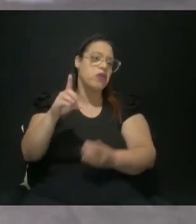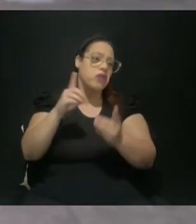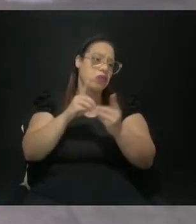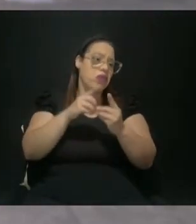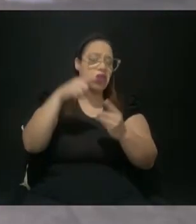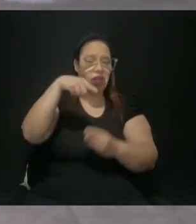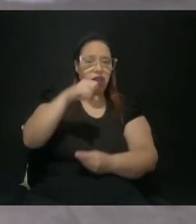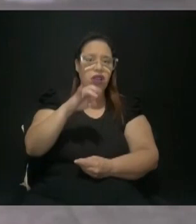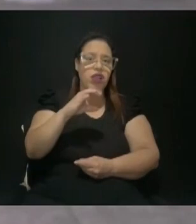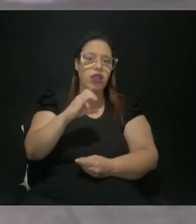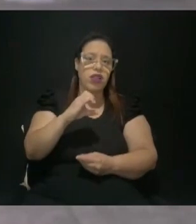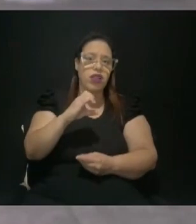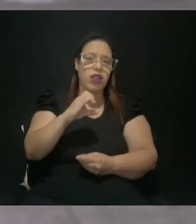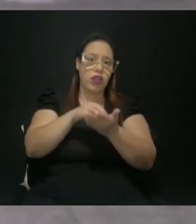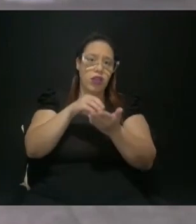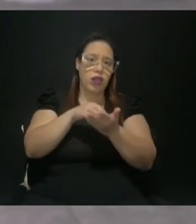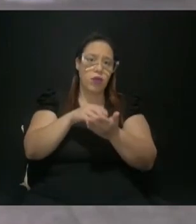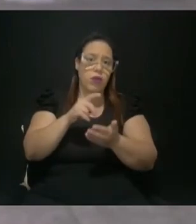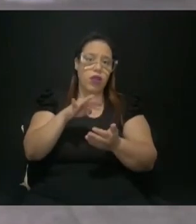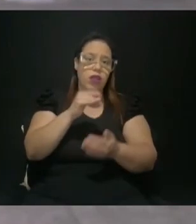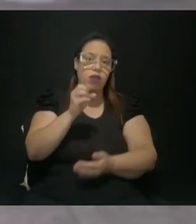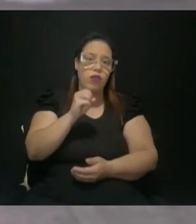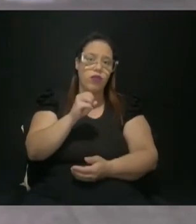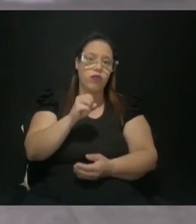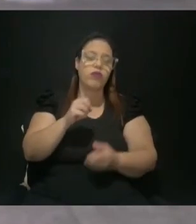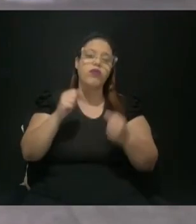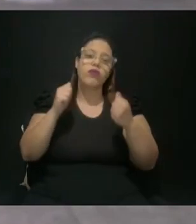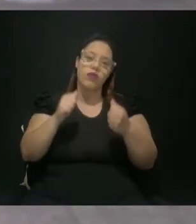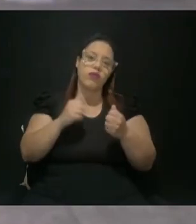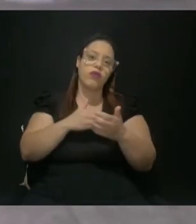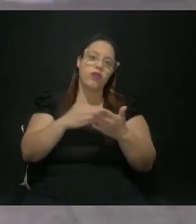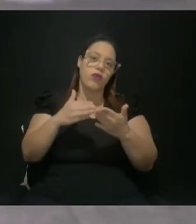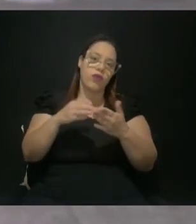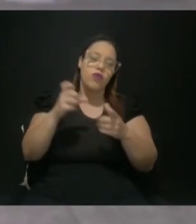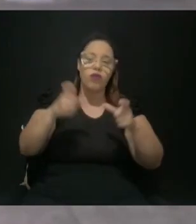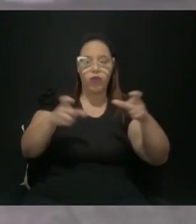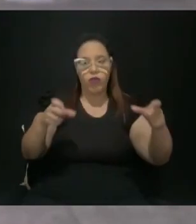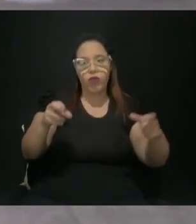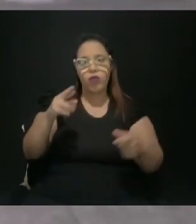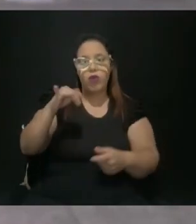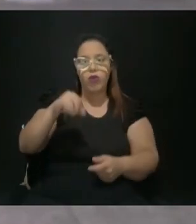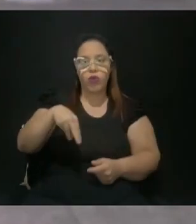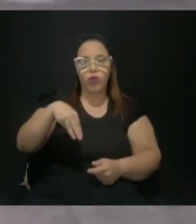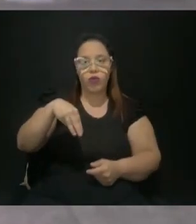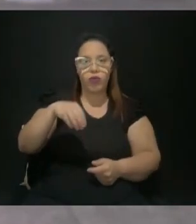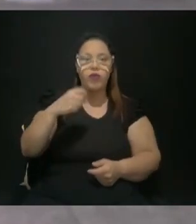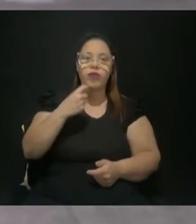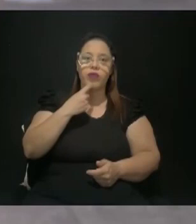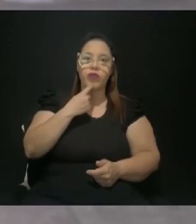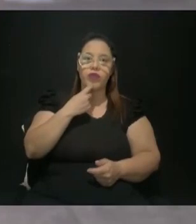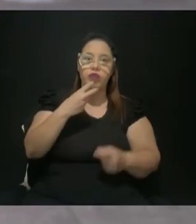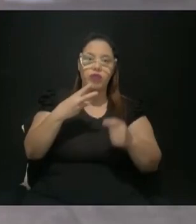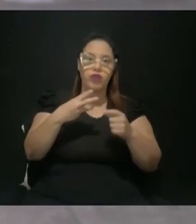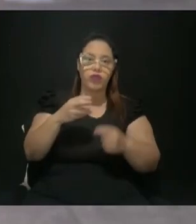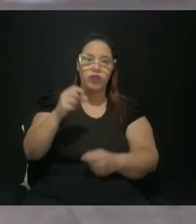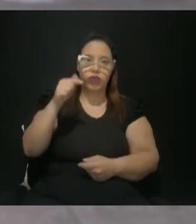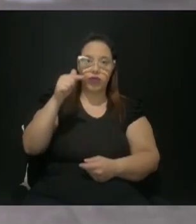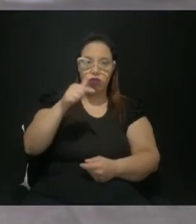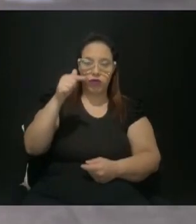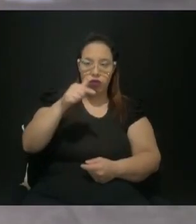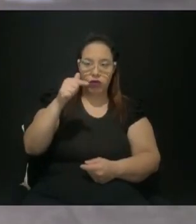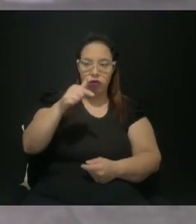se tratar de um plantão, ele conta também com os demais postos do Procon. Aqui em Campinas nós temos 7 unidades fixas